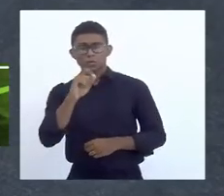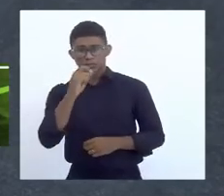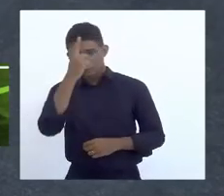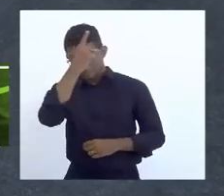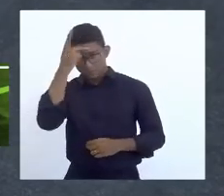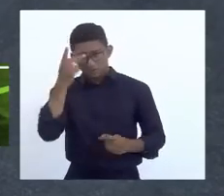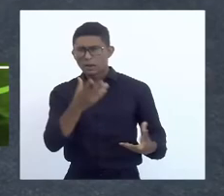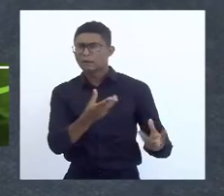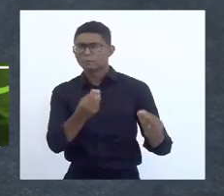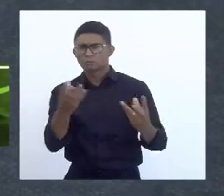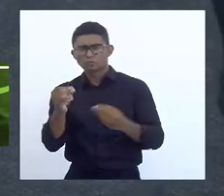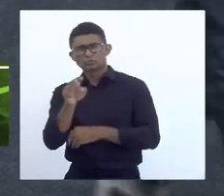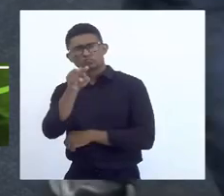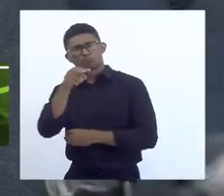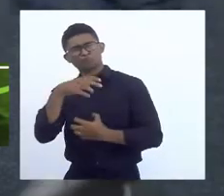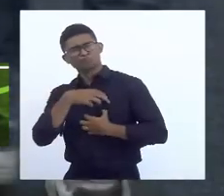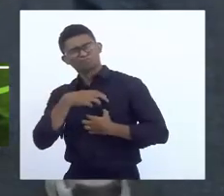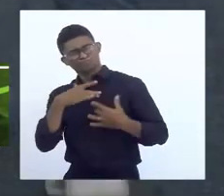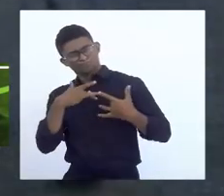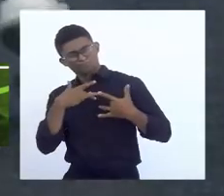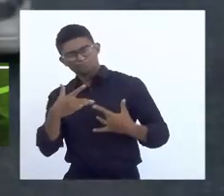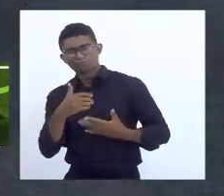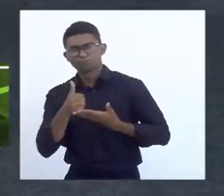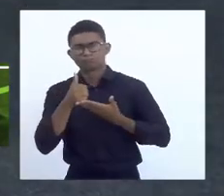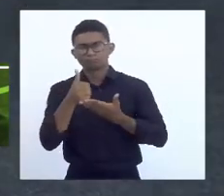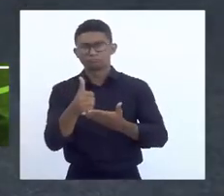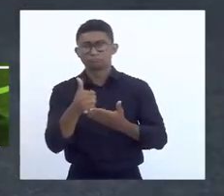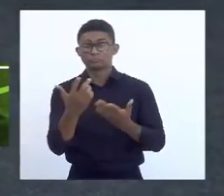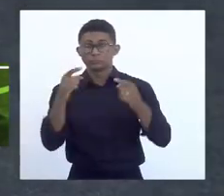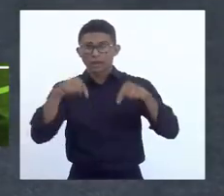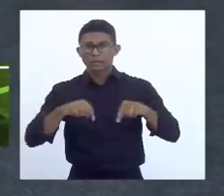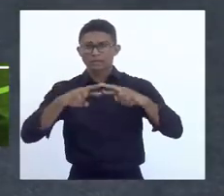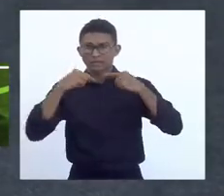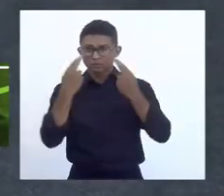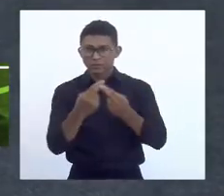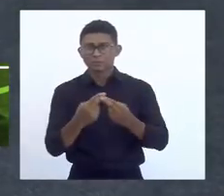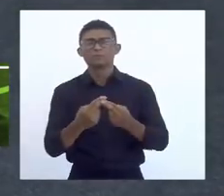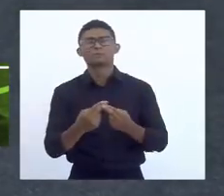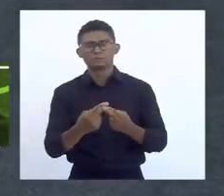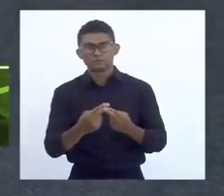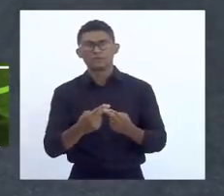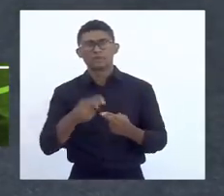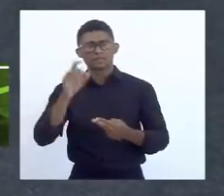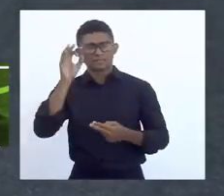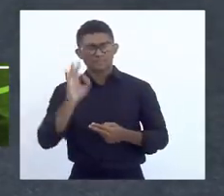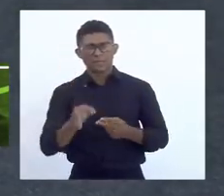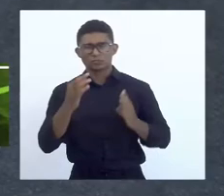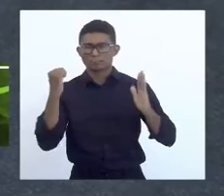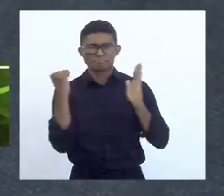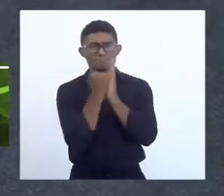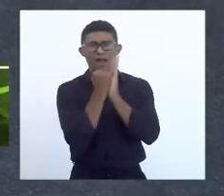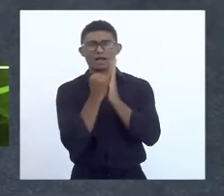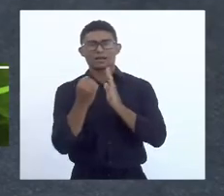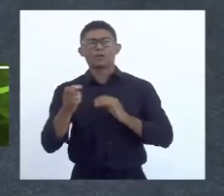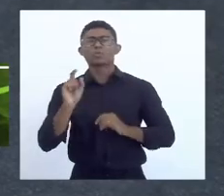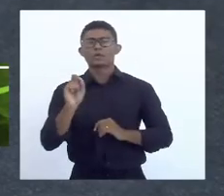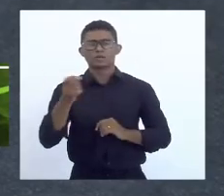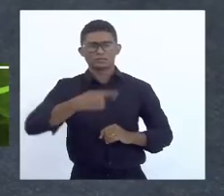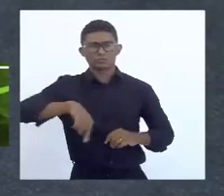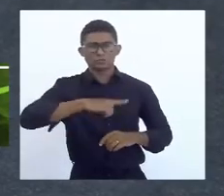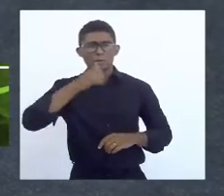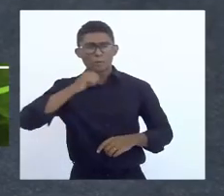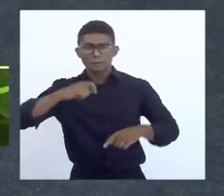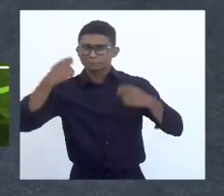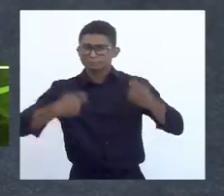E essa audiência pública marca justamente a necessidade de nós, mulheres, nos unirmos